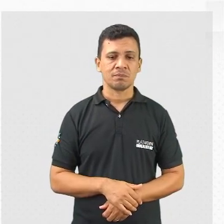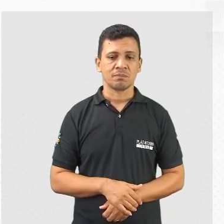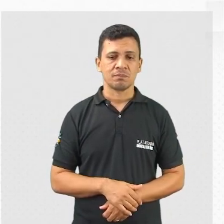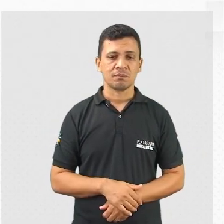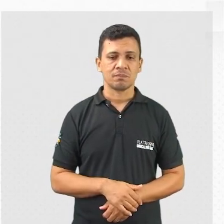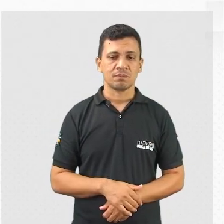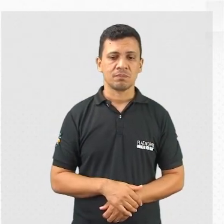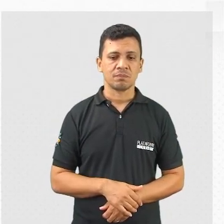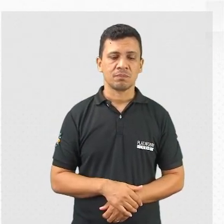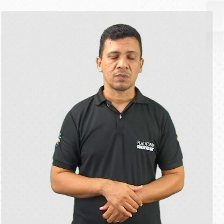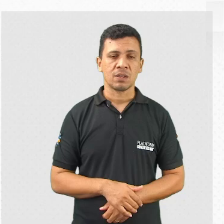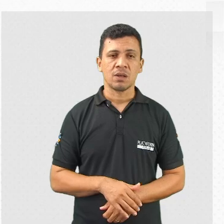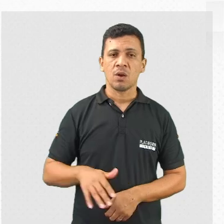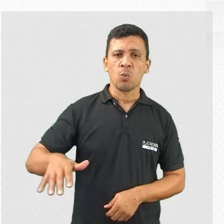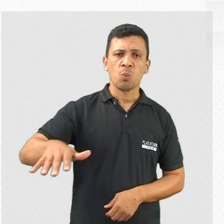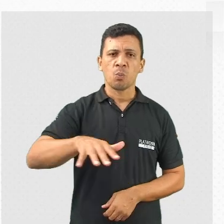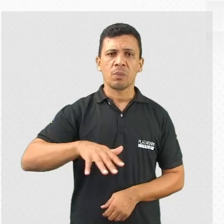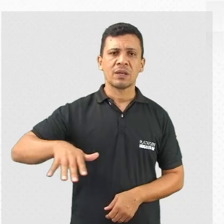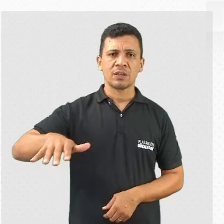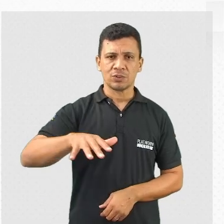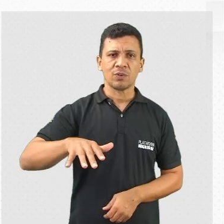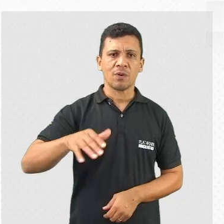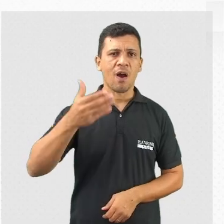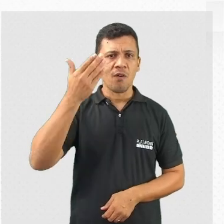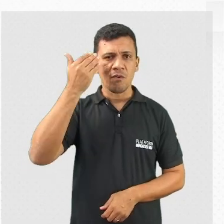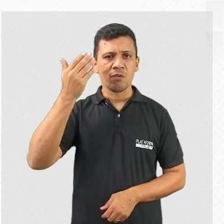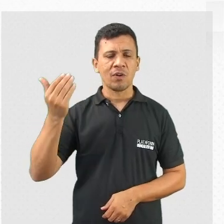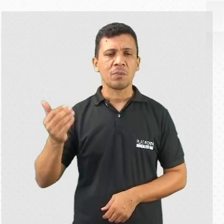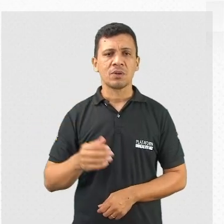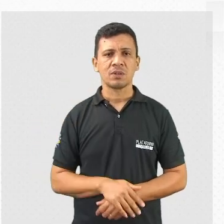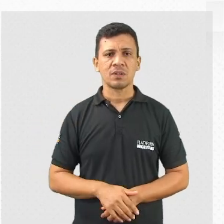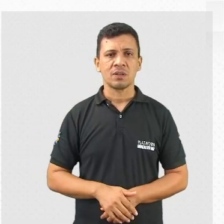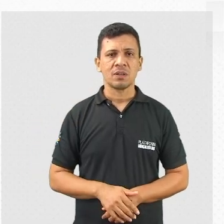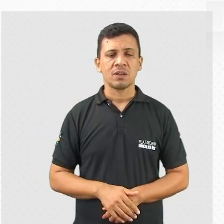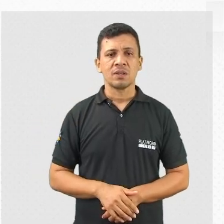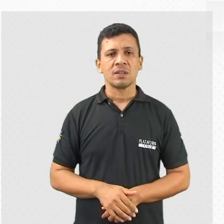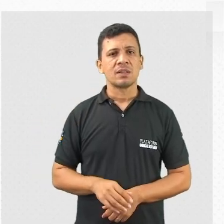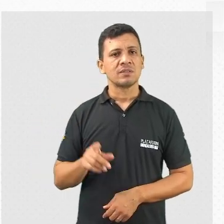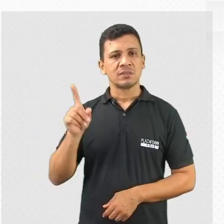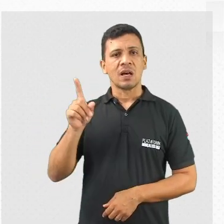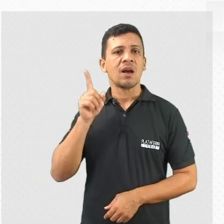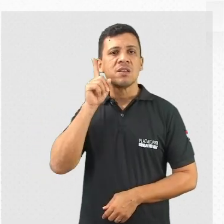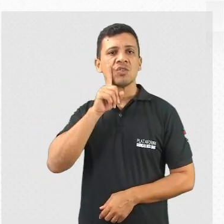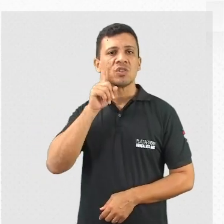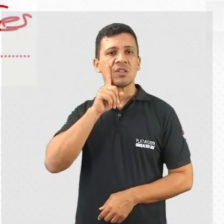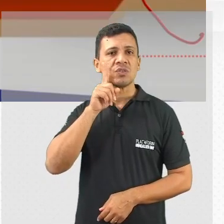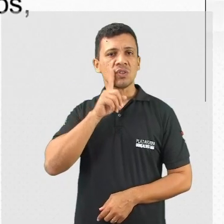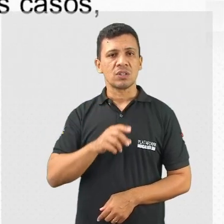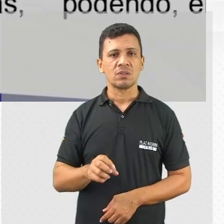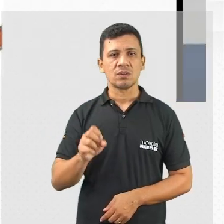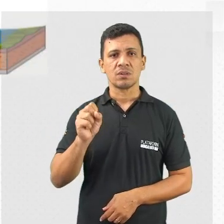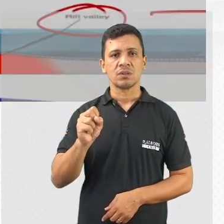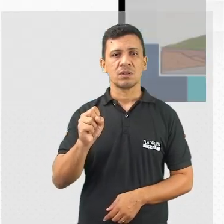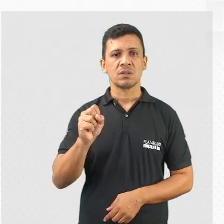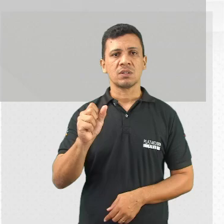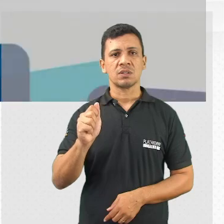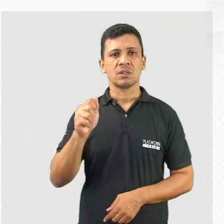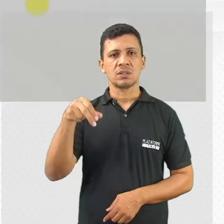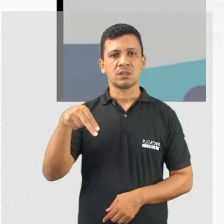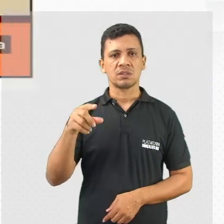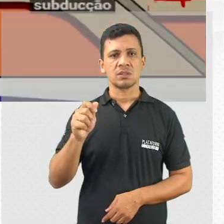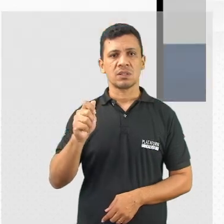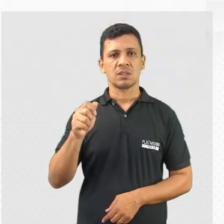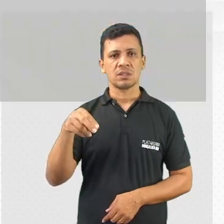botei, tá? Uma região que a gente tem famosa é a chamada Falha de San Andreas, né, que fica nos Estados Unidos. Deixa eu mostrar aqui nesse mapa, mostrar